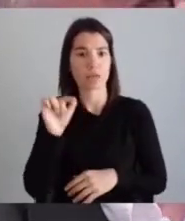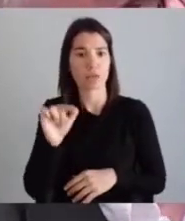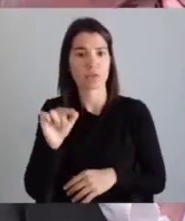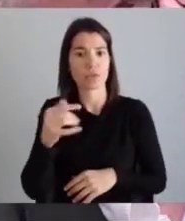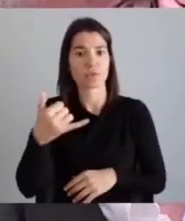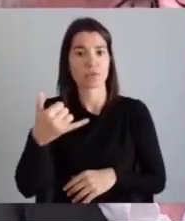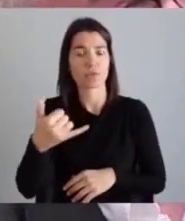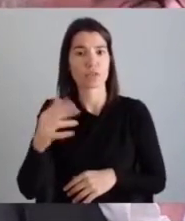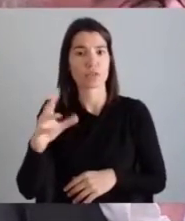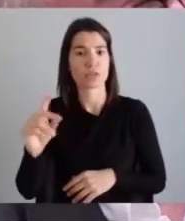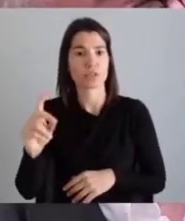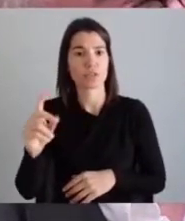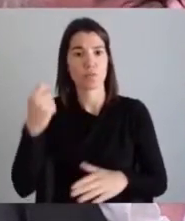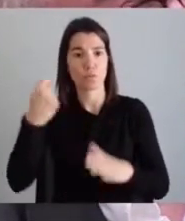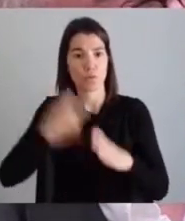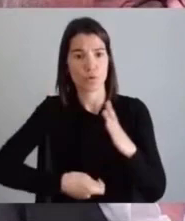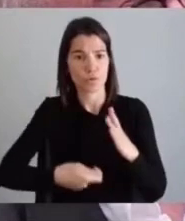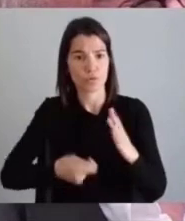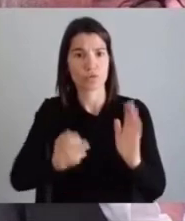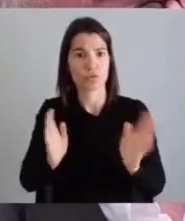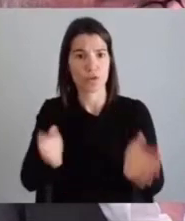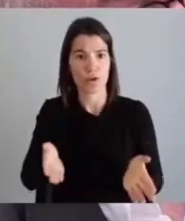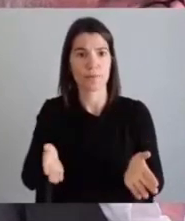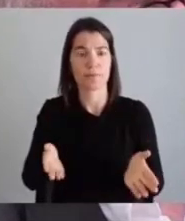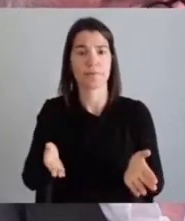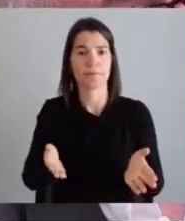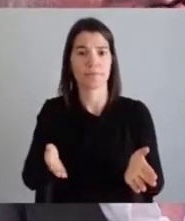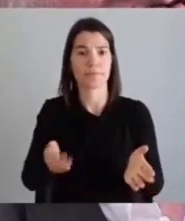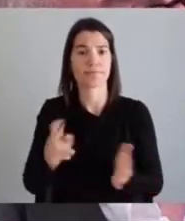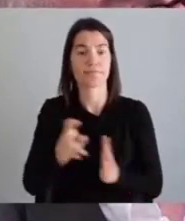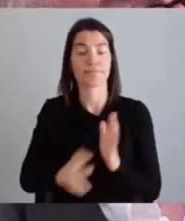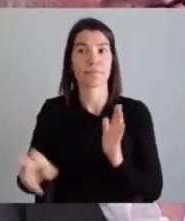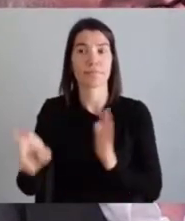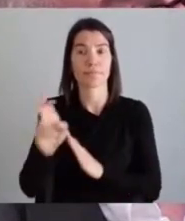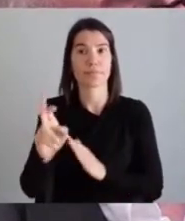14.216 autos de contornação, um aumento de